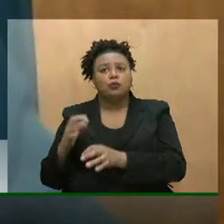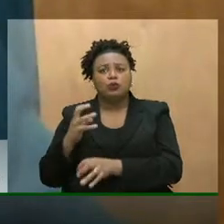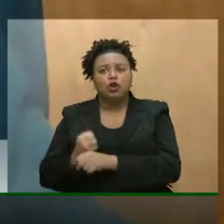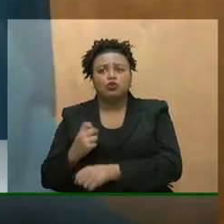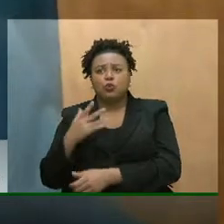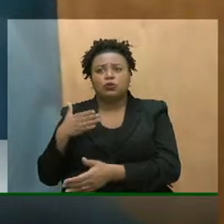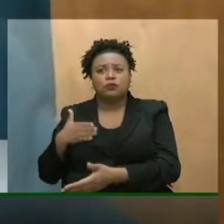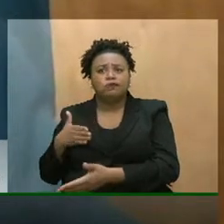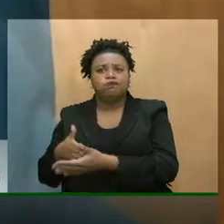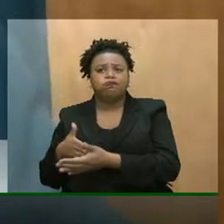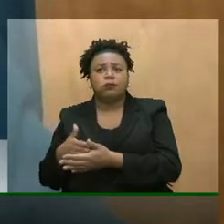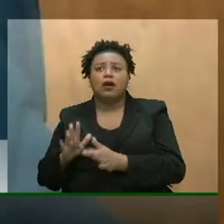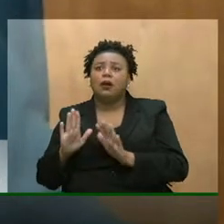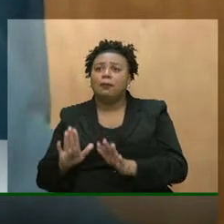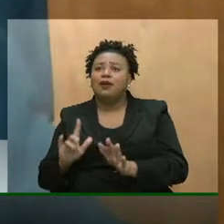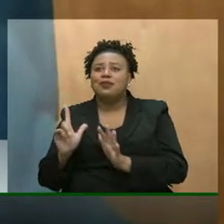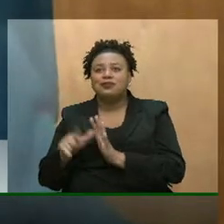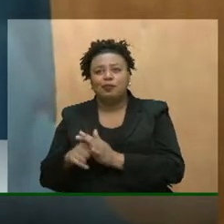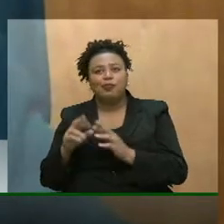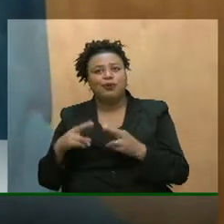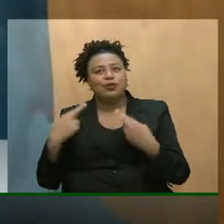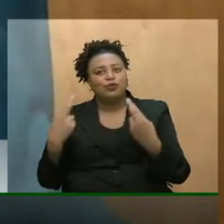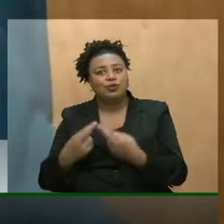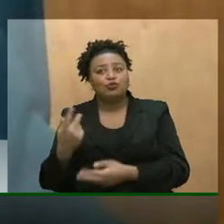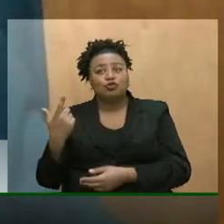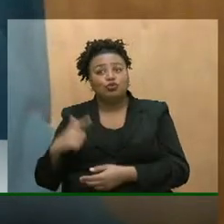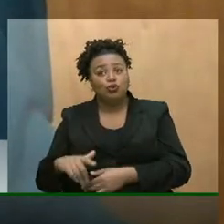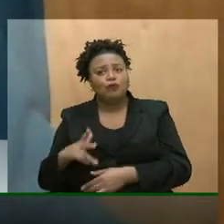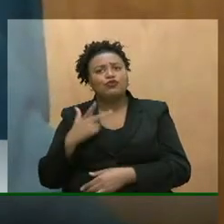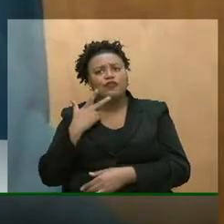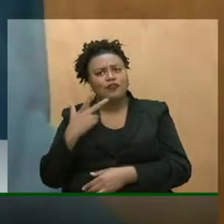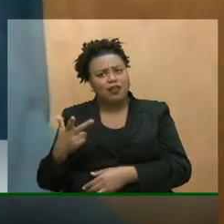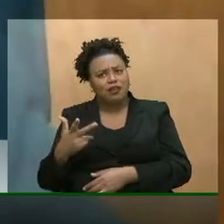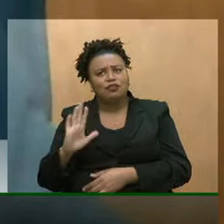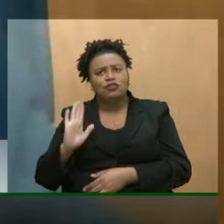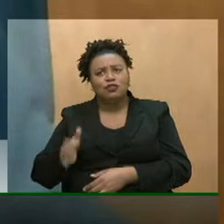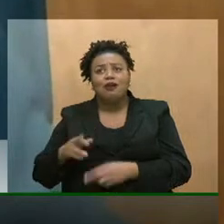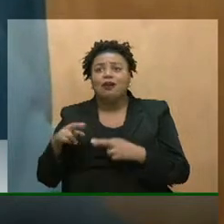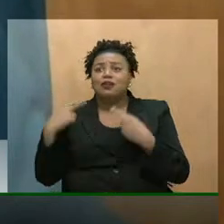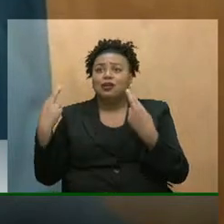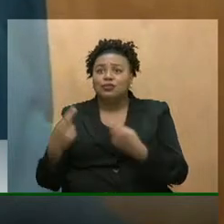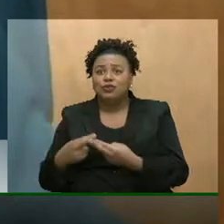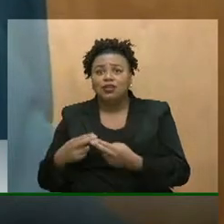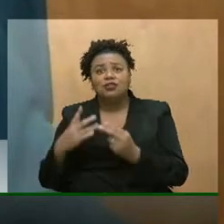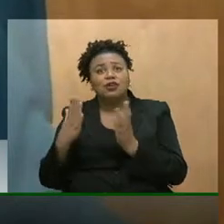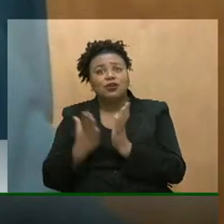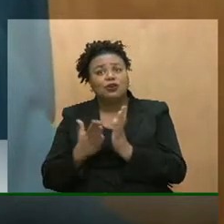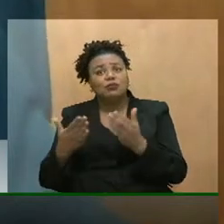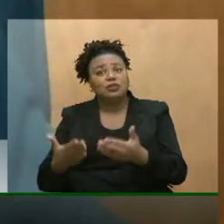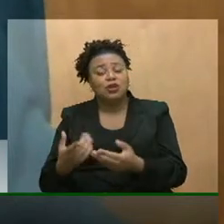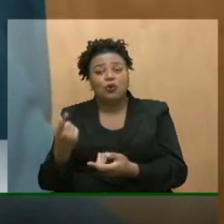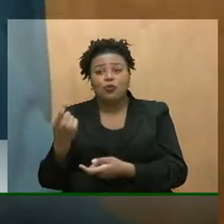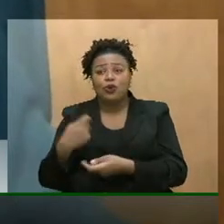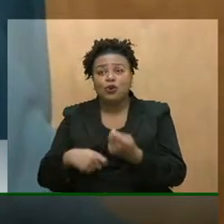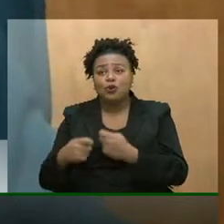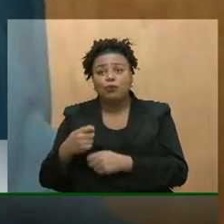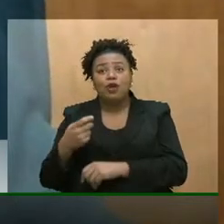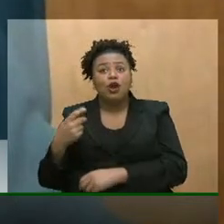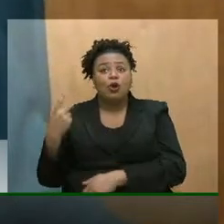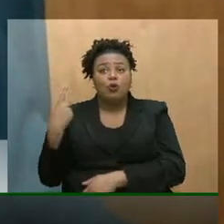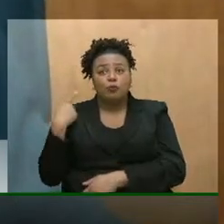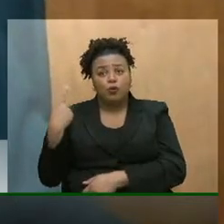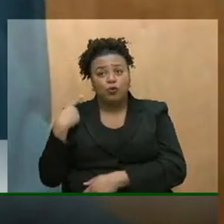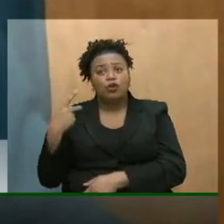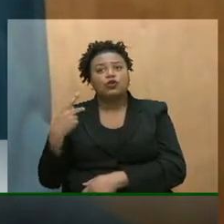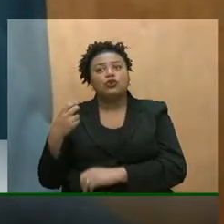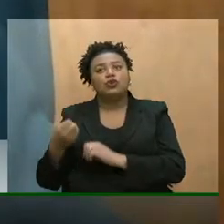barraram. Mas depois daquela audiência, repito, como eu já falei, na audiência, na Comissão de Economia, o Procurador-Geral do